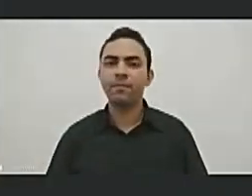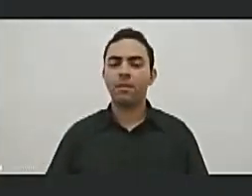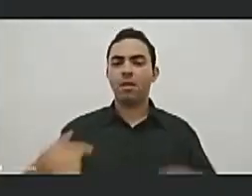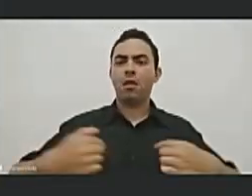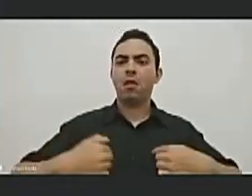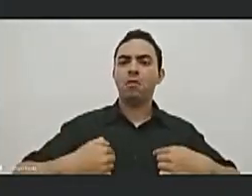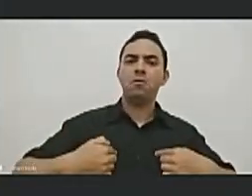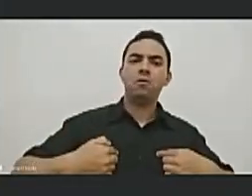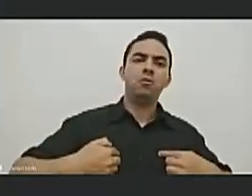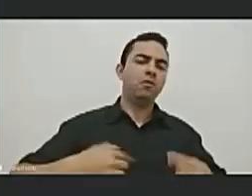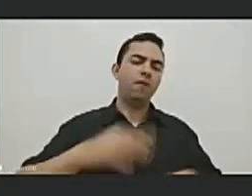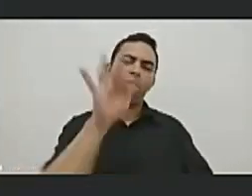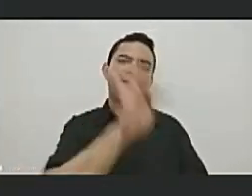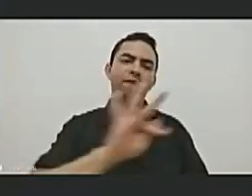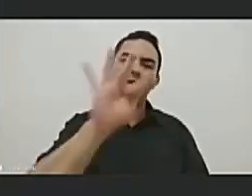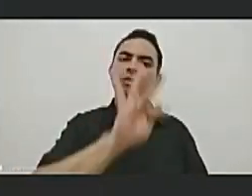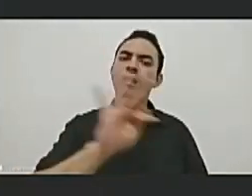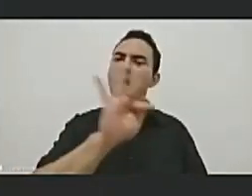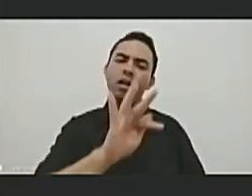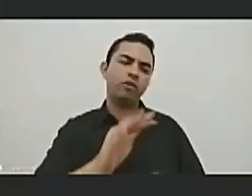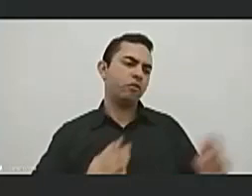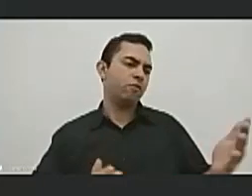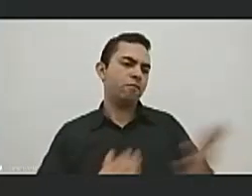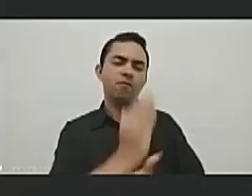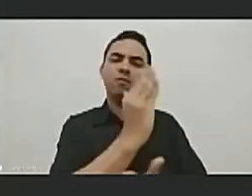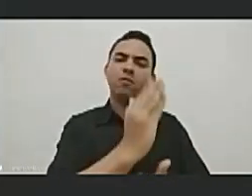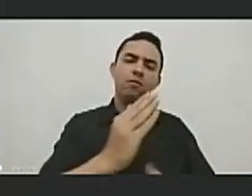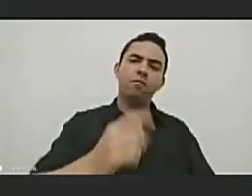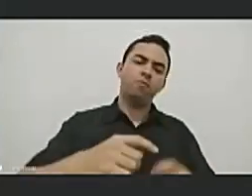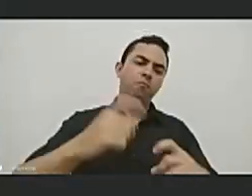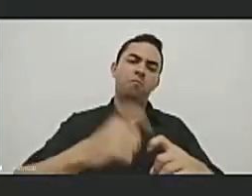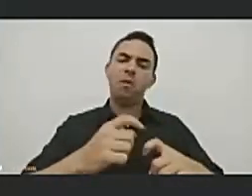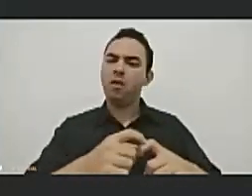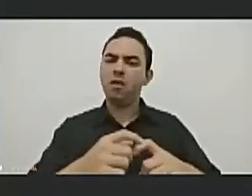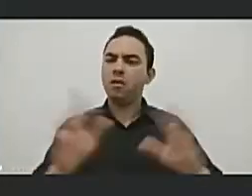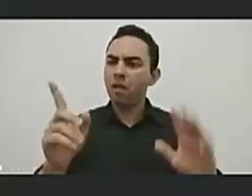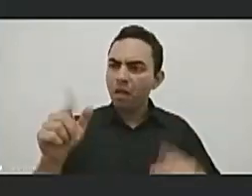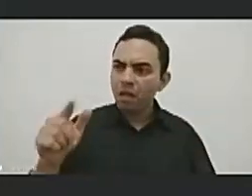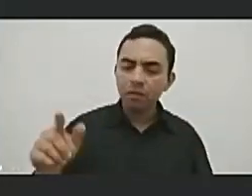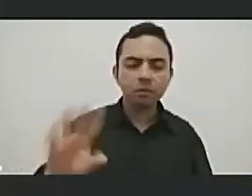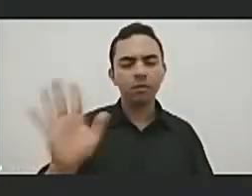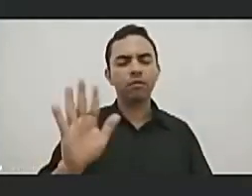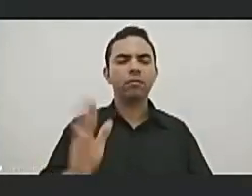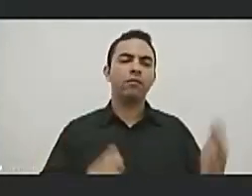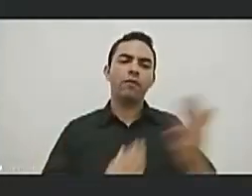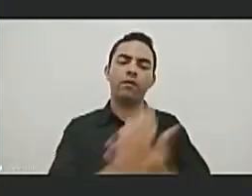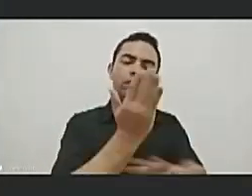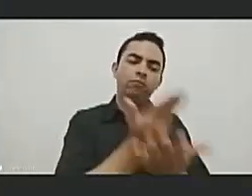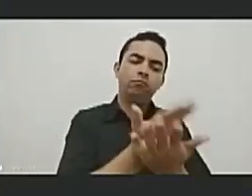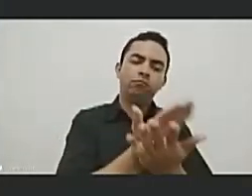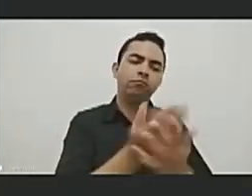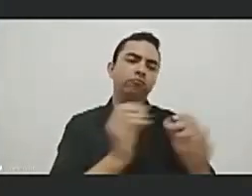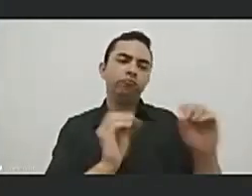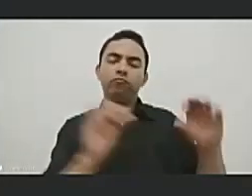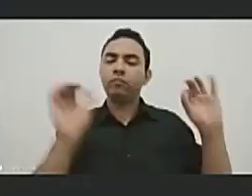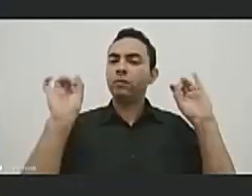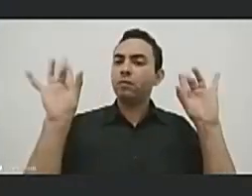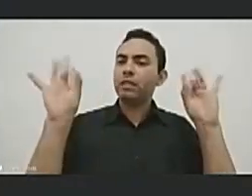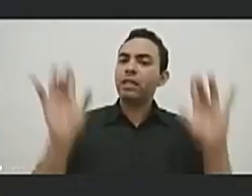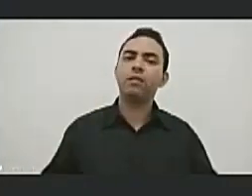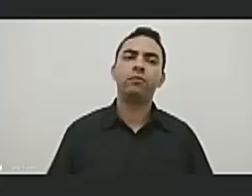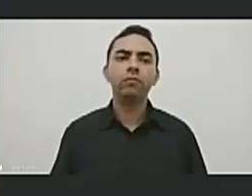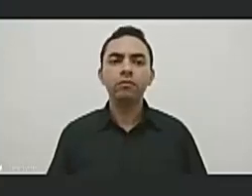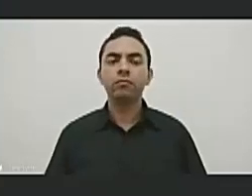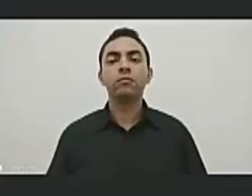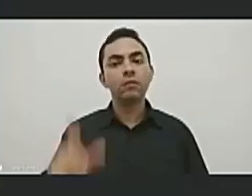graduada em educação especial e sei o que eu estou falando então você teve o teu momento de se retratar você teve a chance